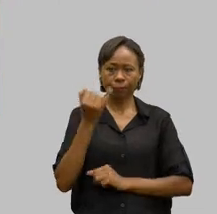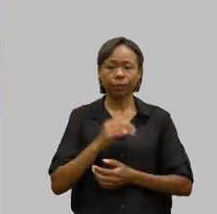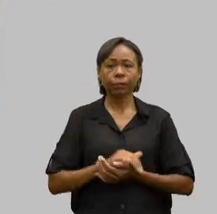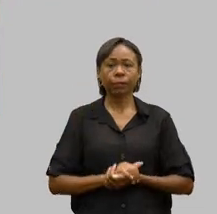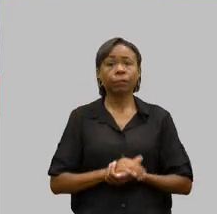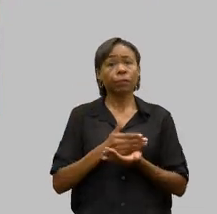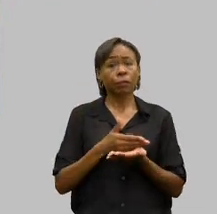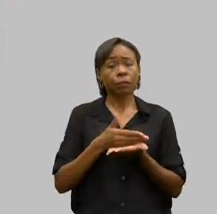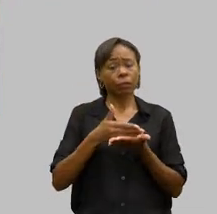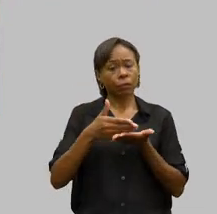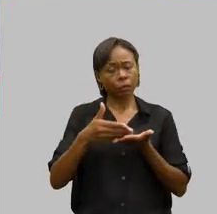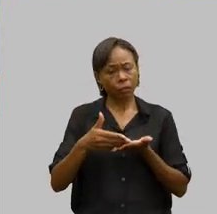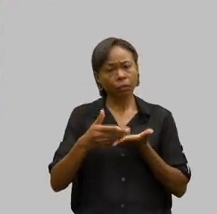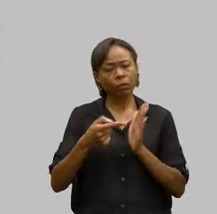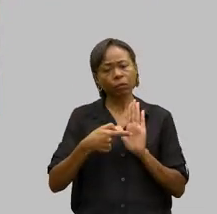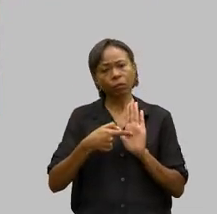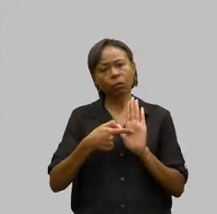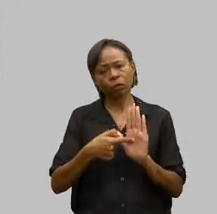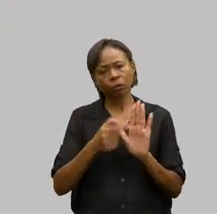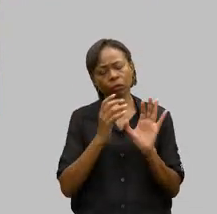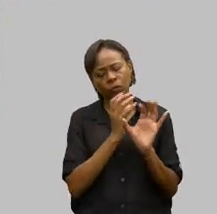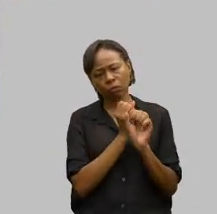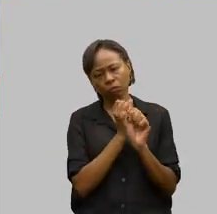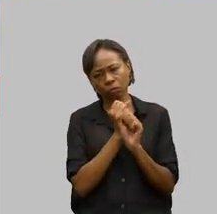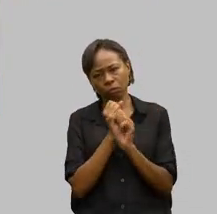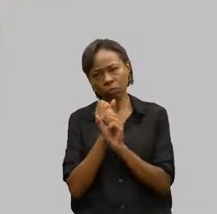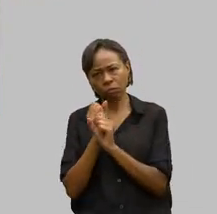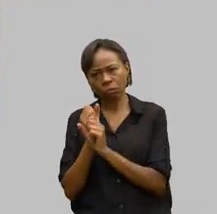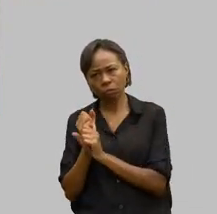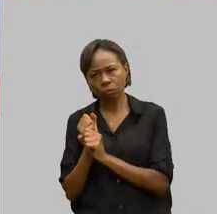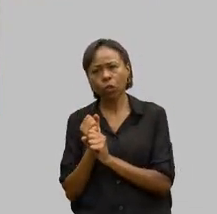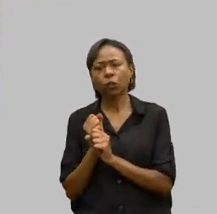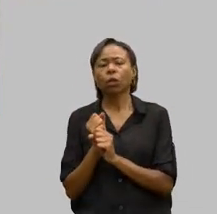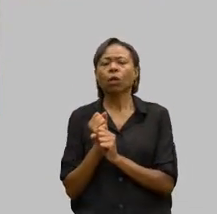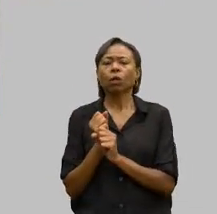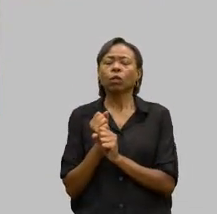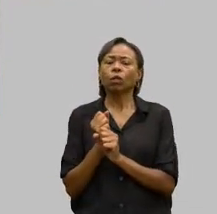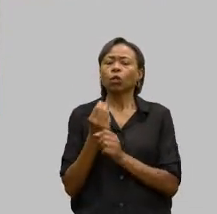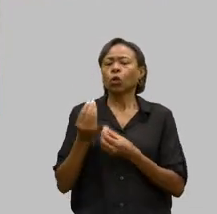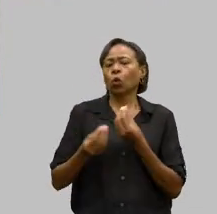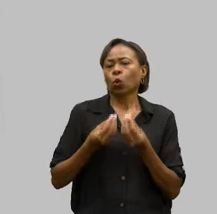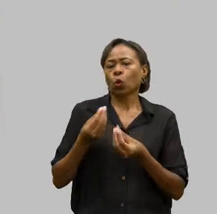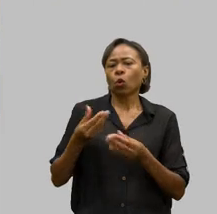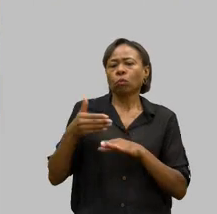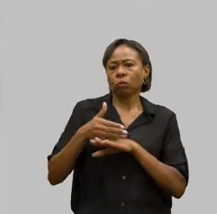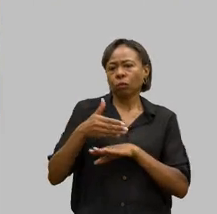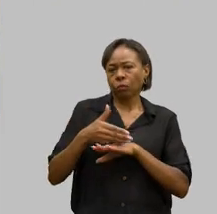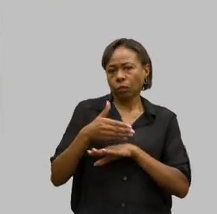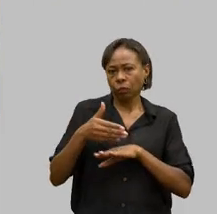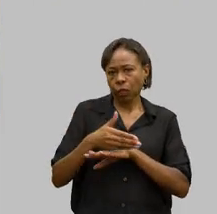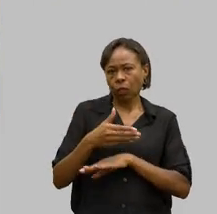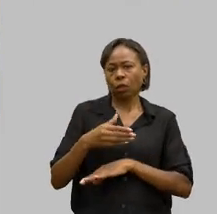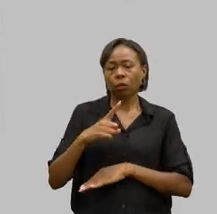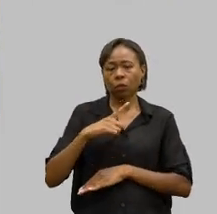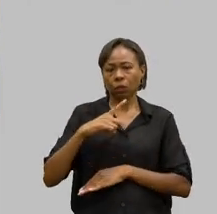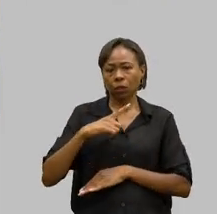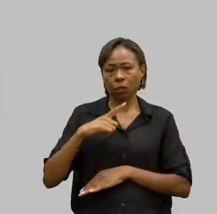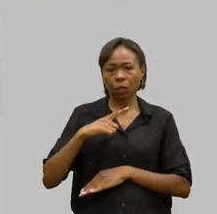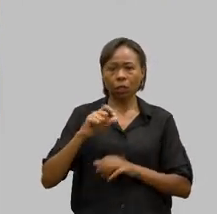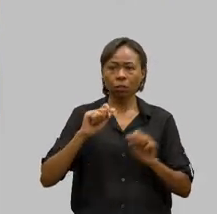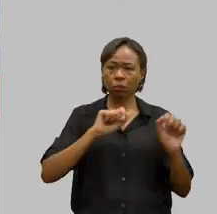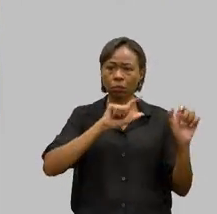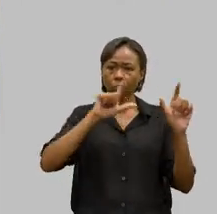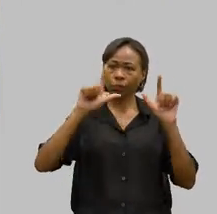Inicio, então, trazendo um pouquinho do balanço da nossa participação e diálogo com as instituições. Não está passando na tela.